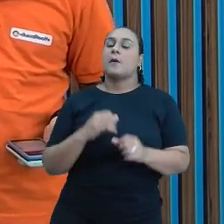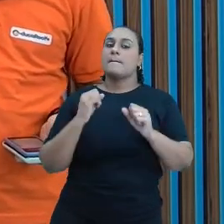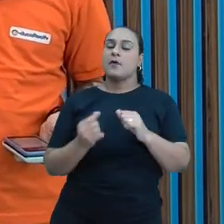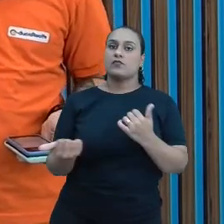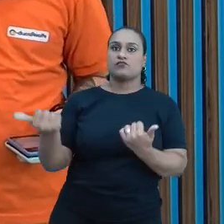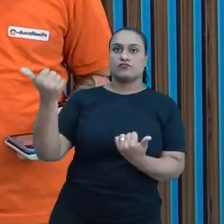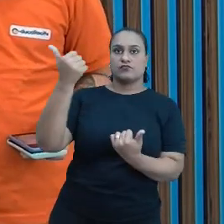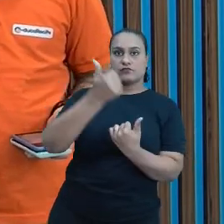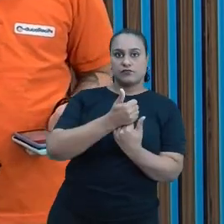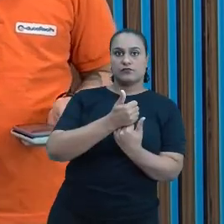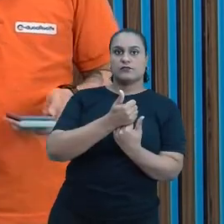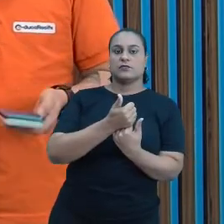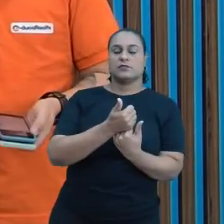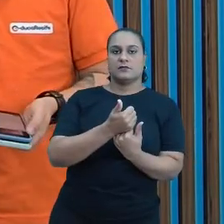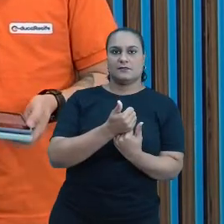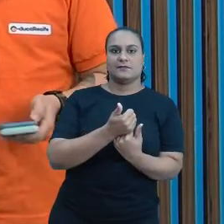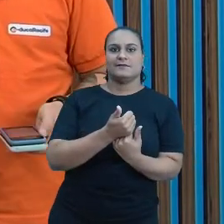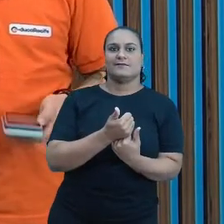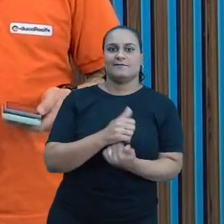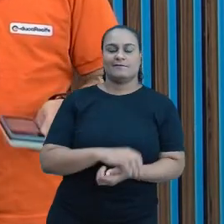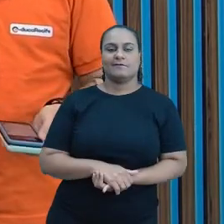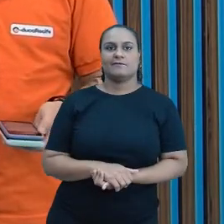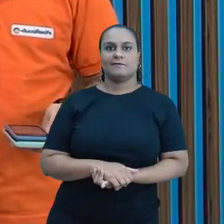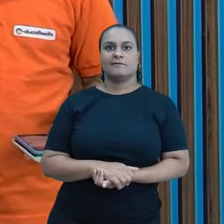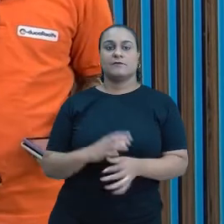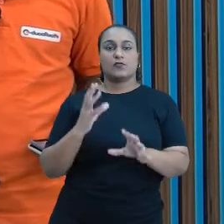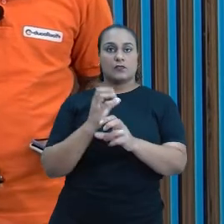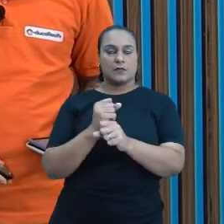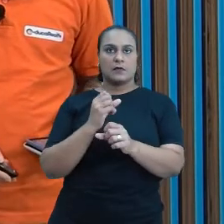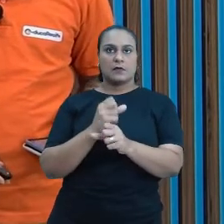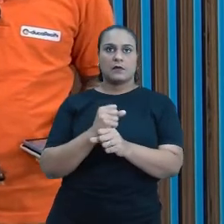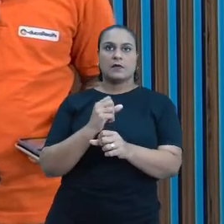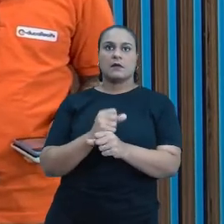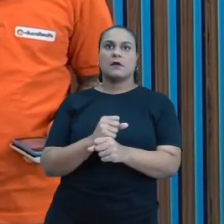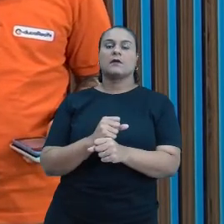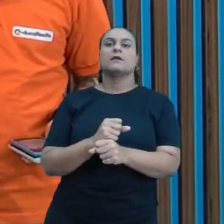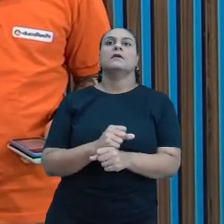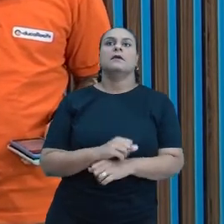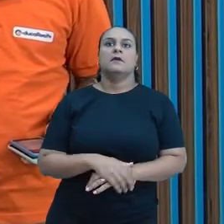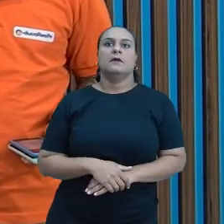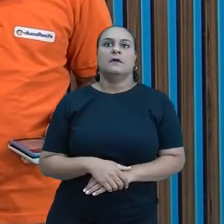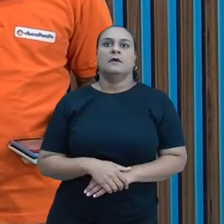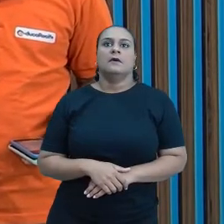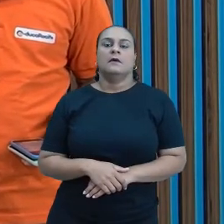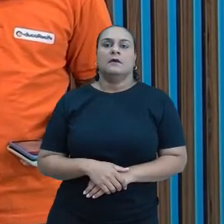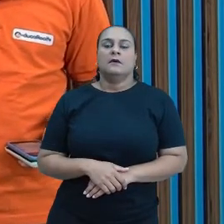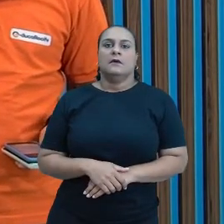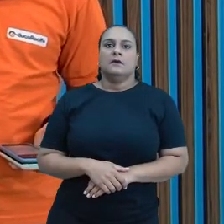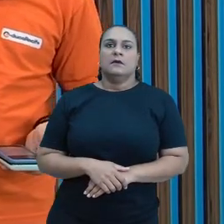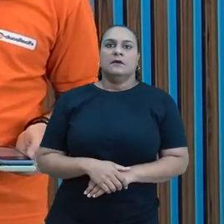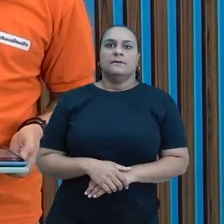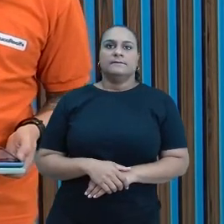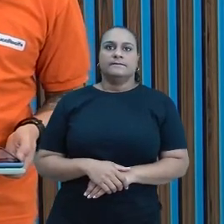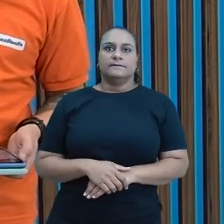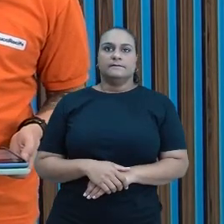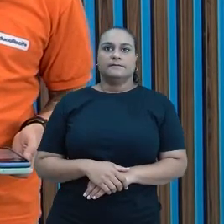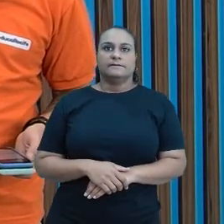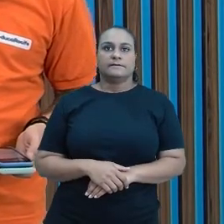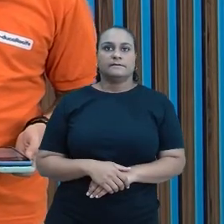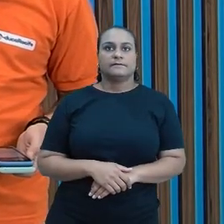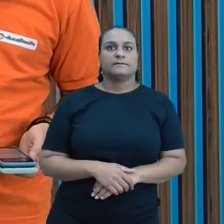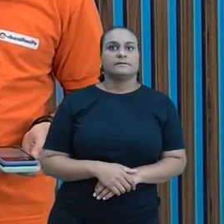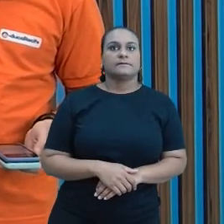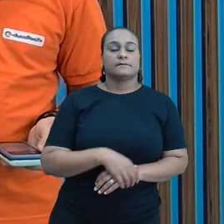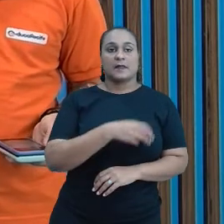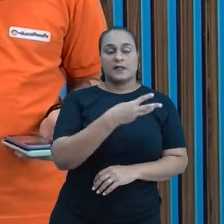colocar na fórmula e especificamente o cálculo para ir para o cilindro, né? Então, πr